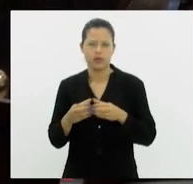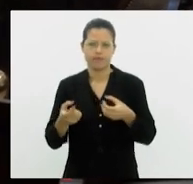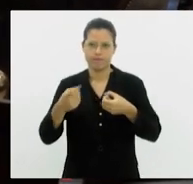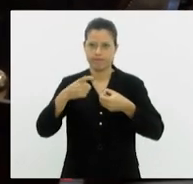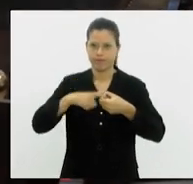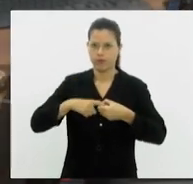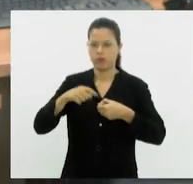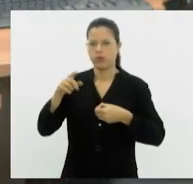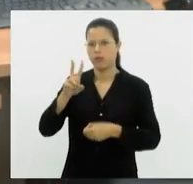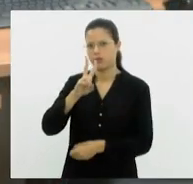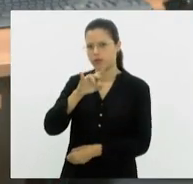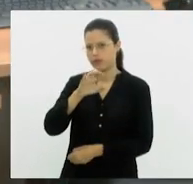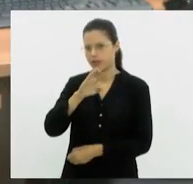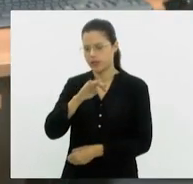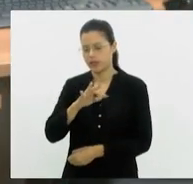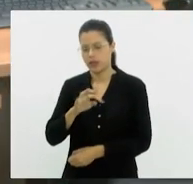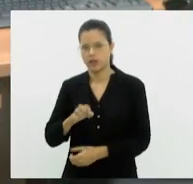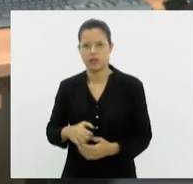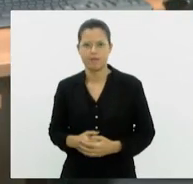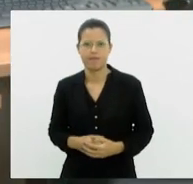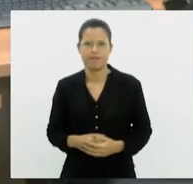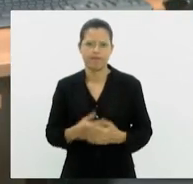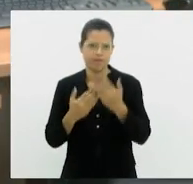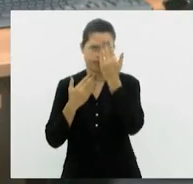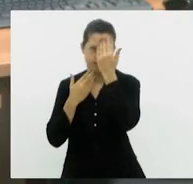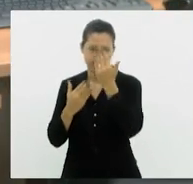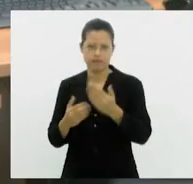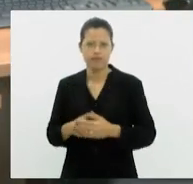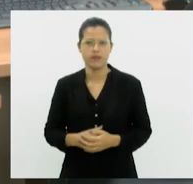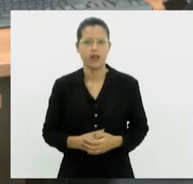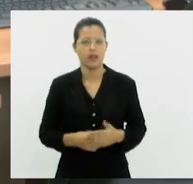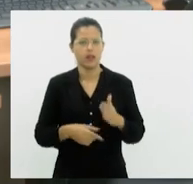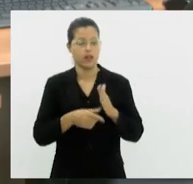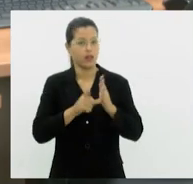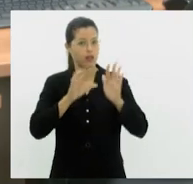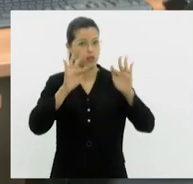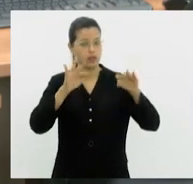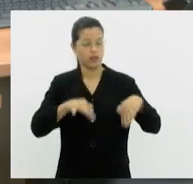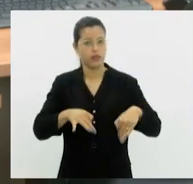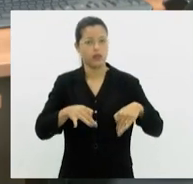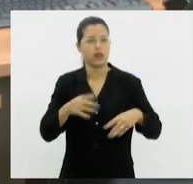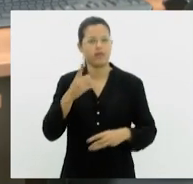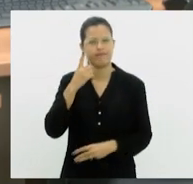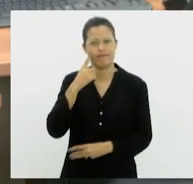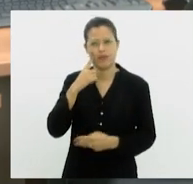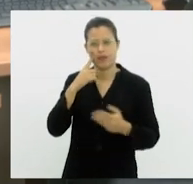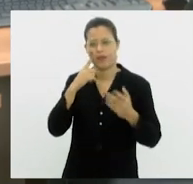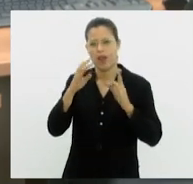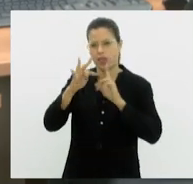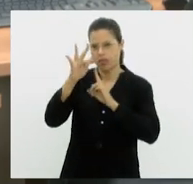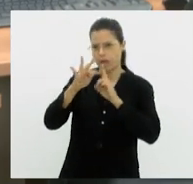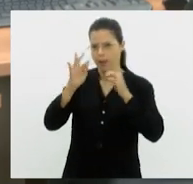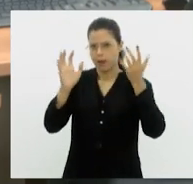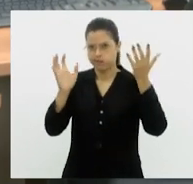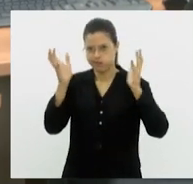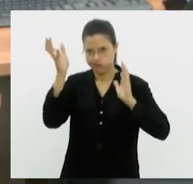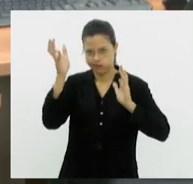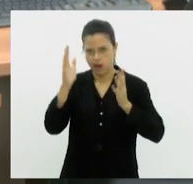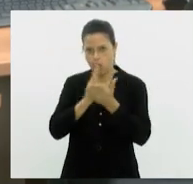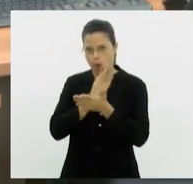Vicente. Obrigado, PV. Bem, antes de encerrar, vamos dar uma olhada no tempo em algumas cidades do